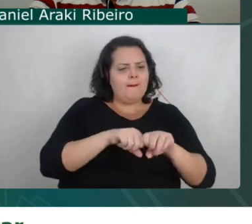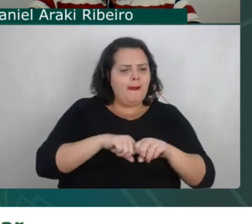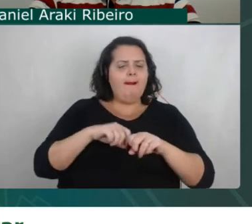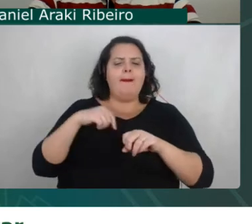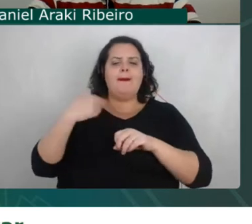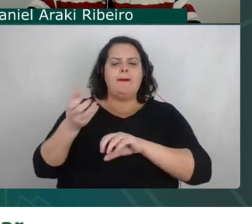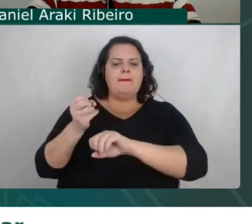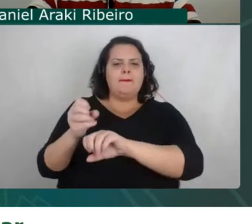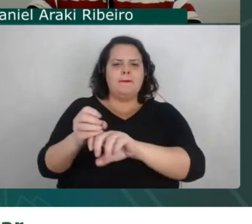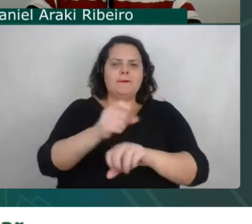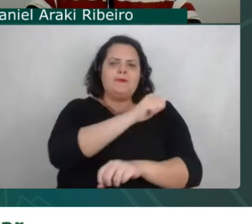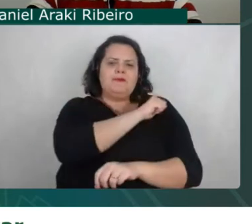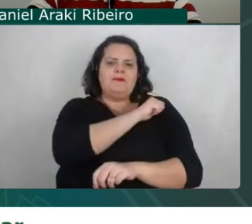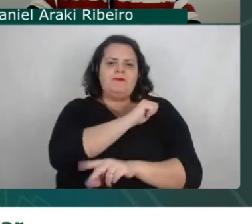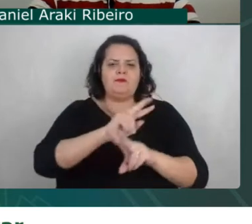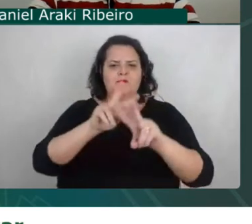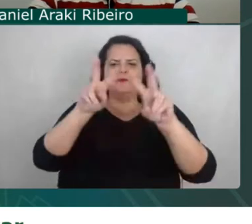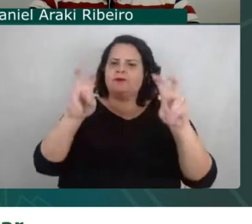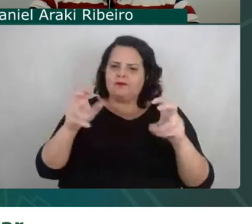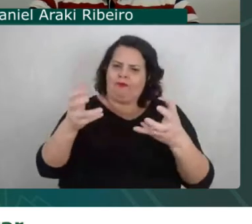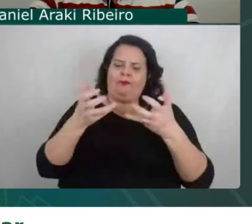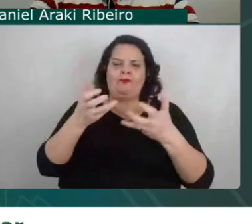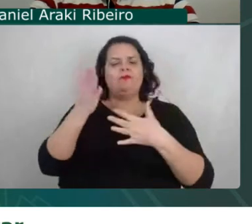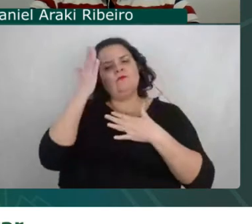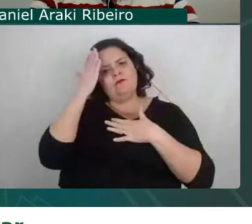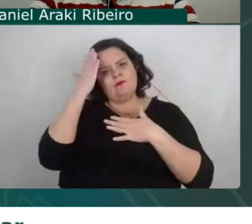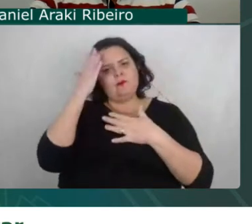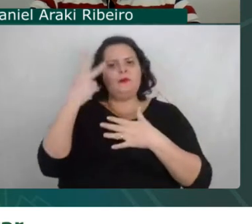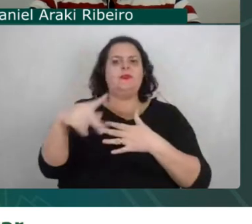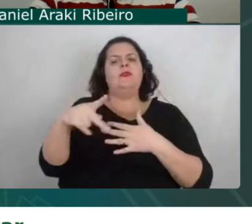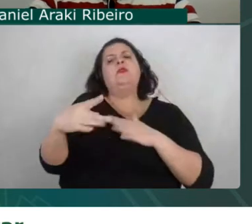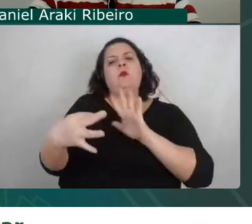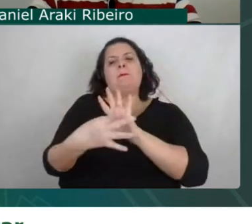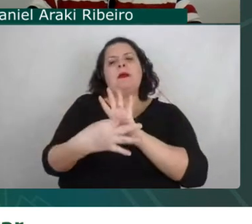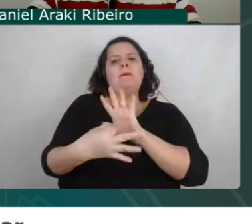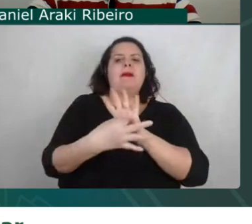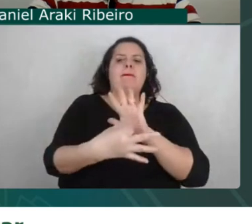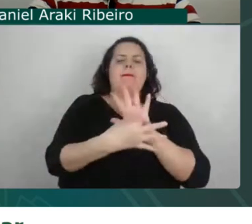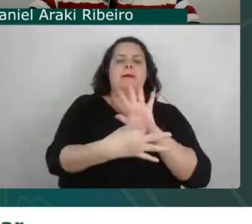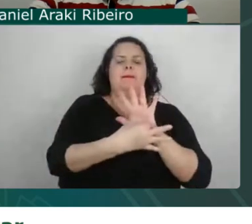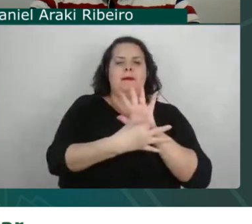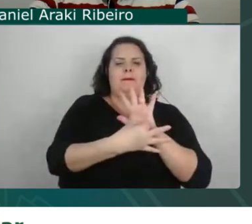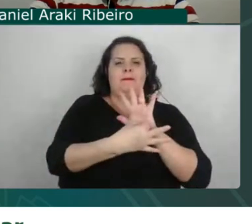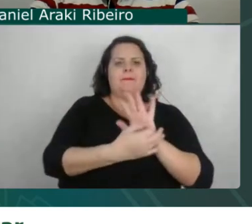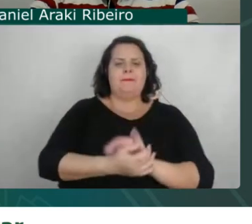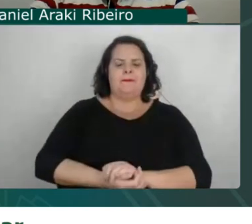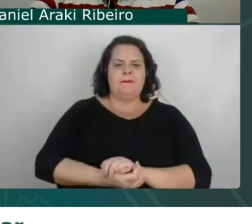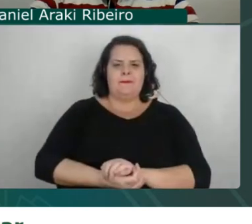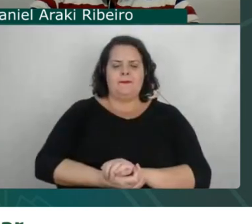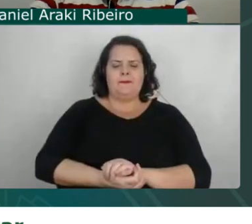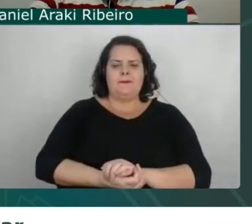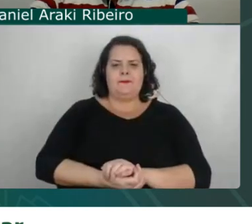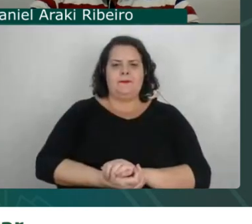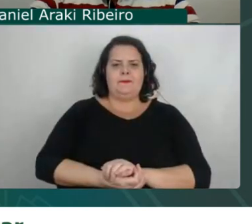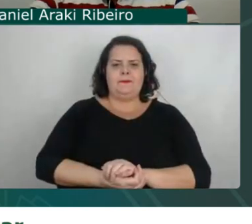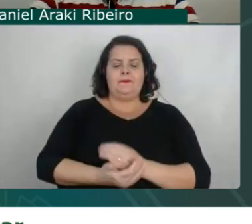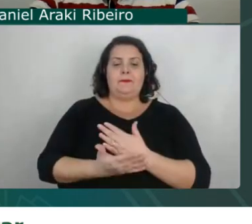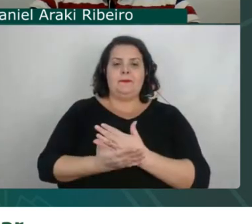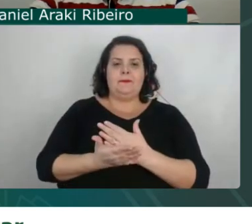Então, seria muito importante ouvir, seria muito bom ouvir vocês. Então, eu gostaria de começar pela professora